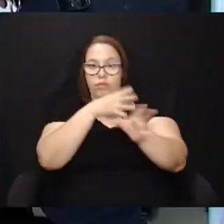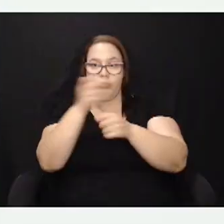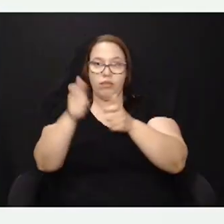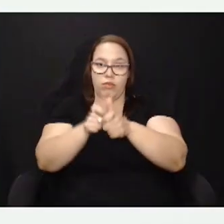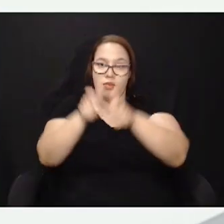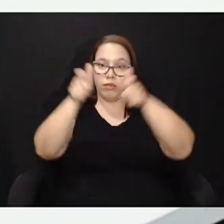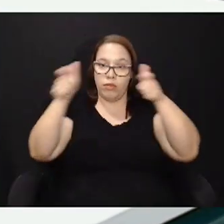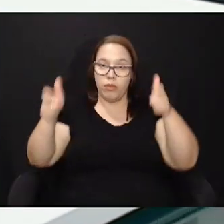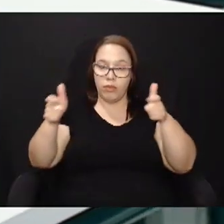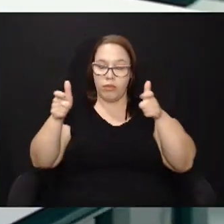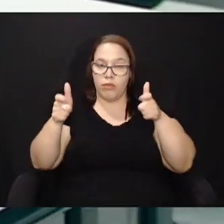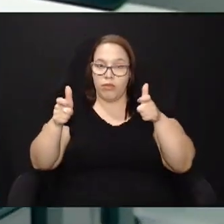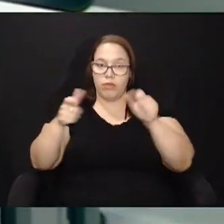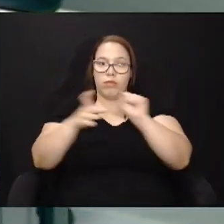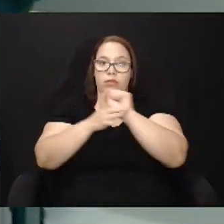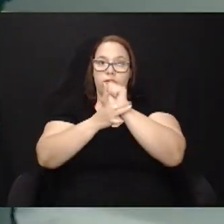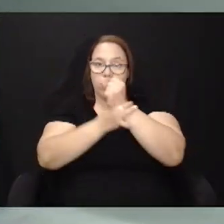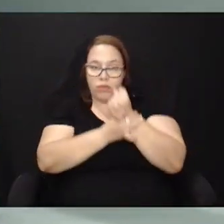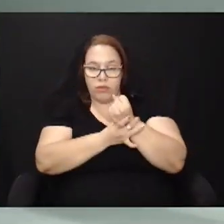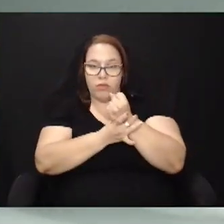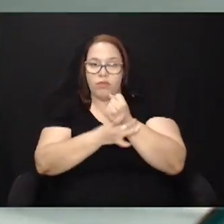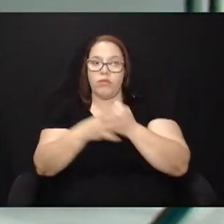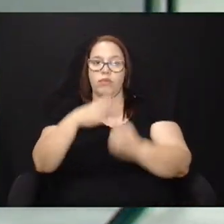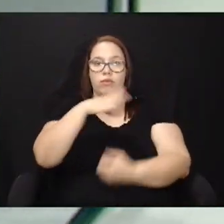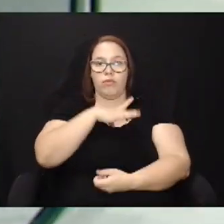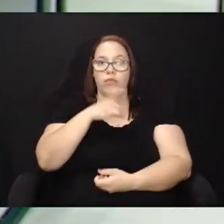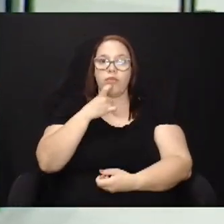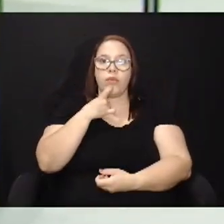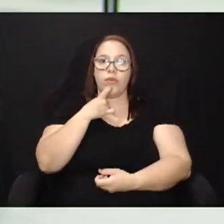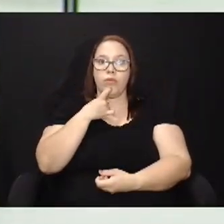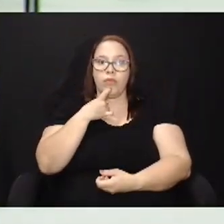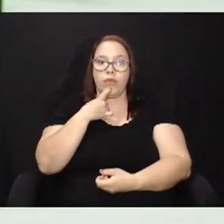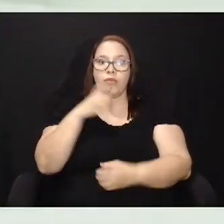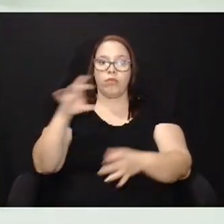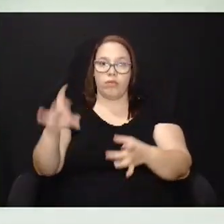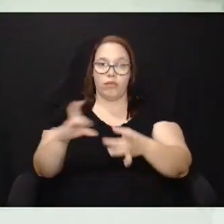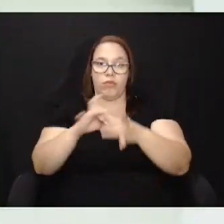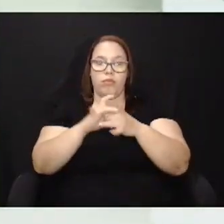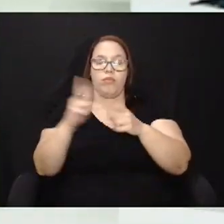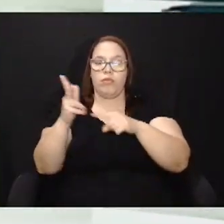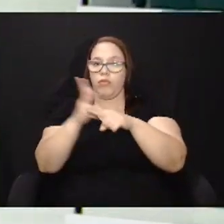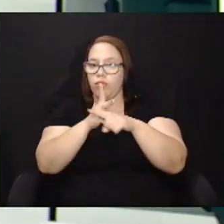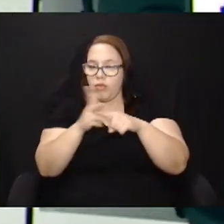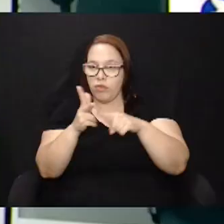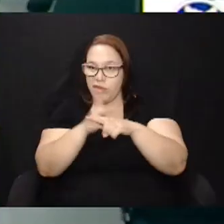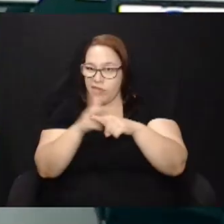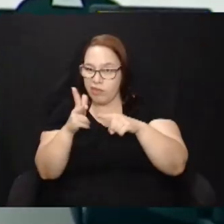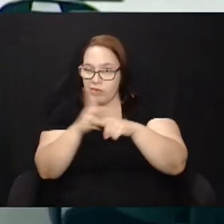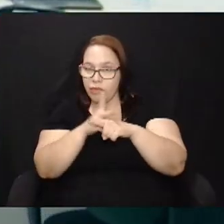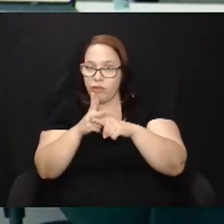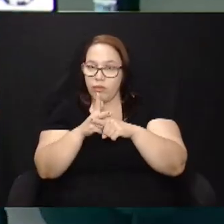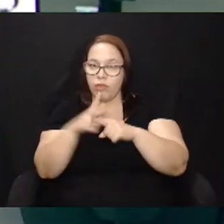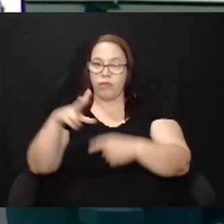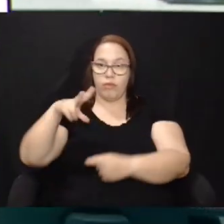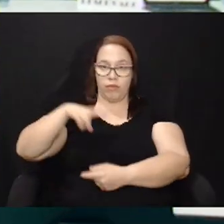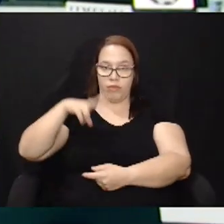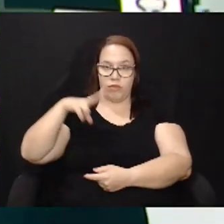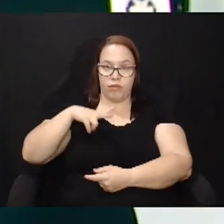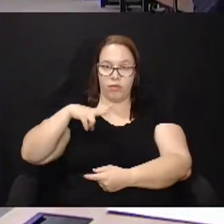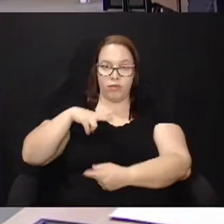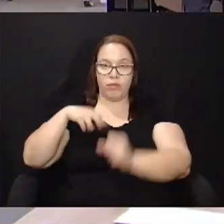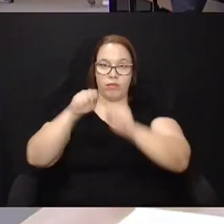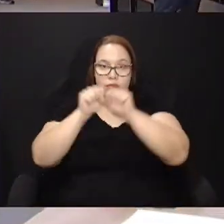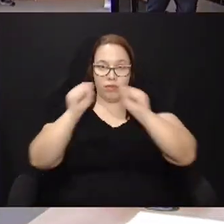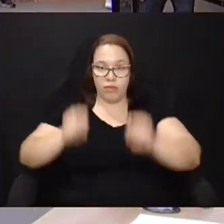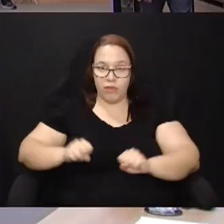de segurança pública de Campinas por meio da integração de câmeras de monitoramento privadas ao sistema da Guarda